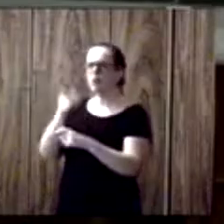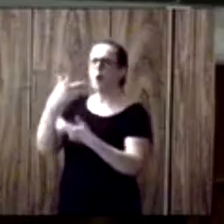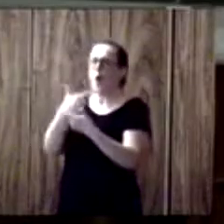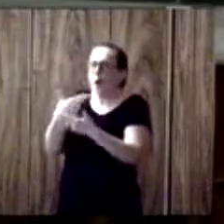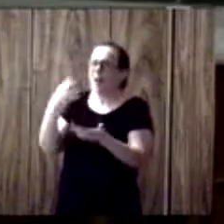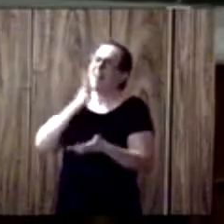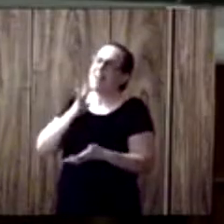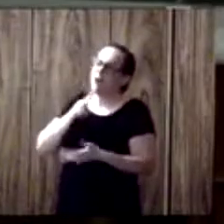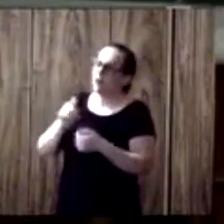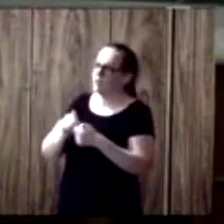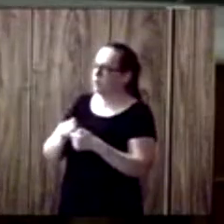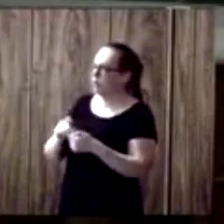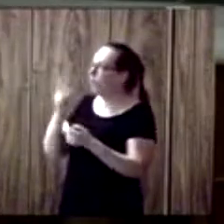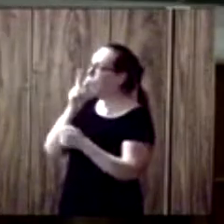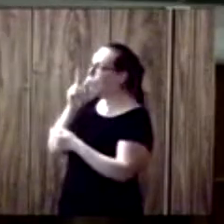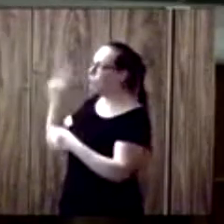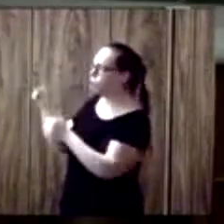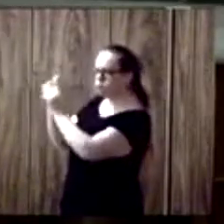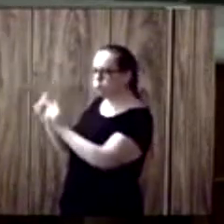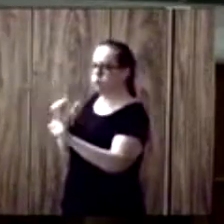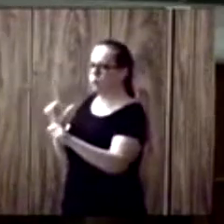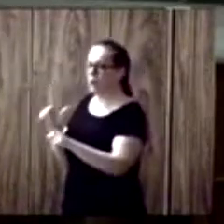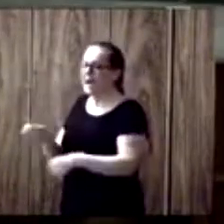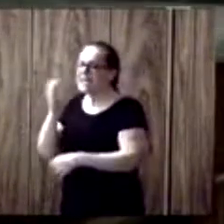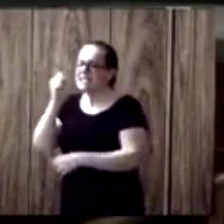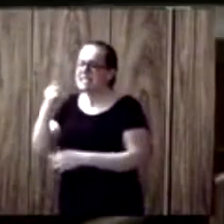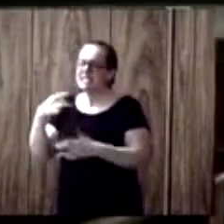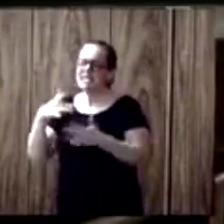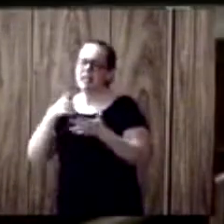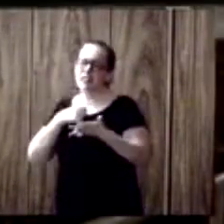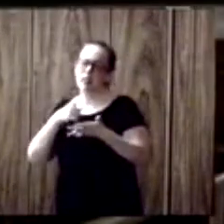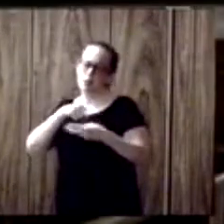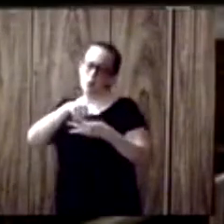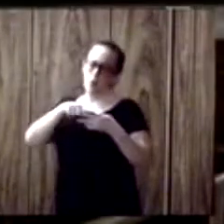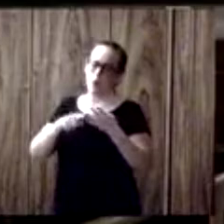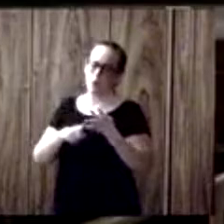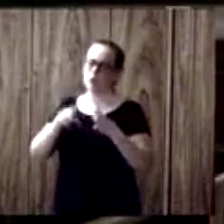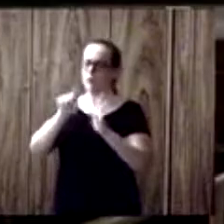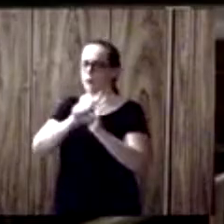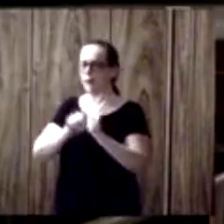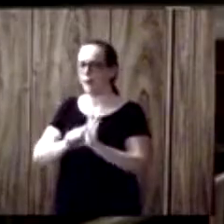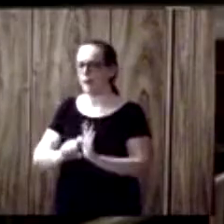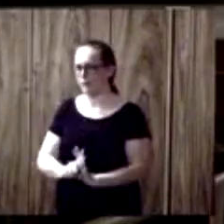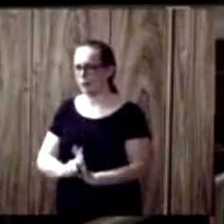dizer? Olha para cá. Se a redação é um projeto que tem 4 partes,